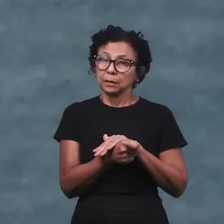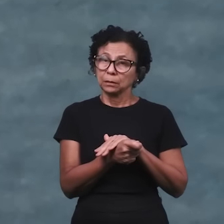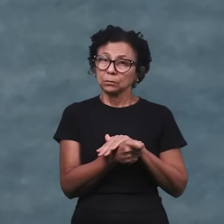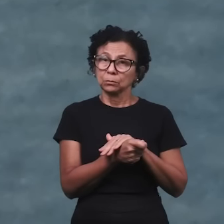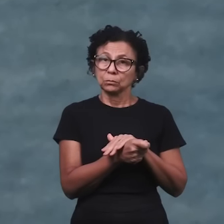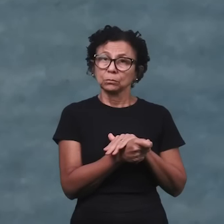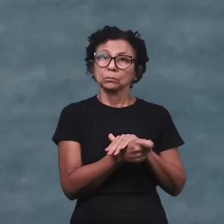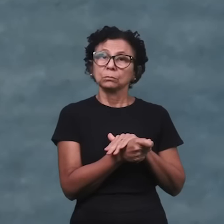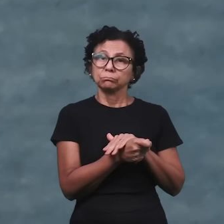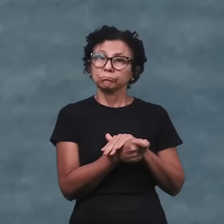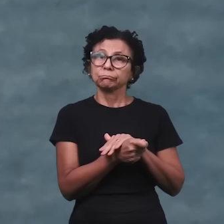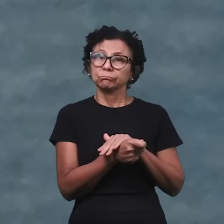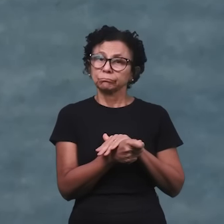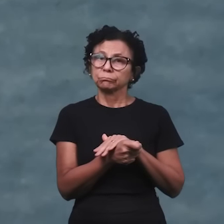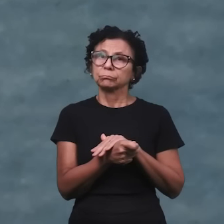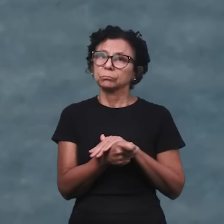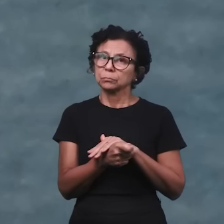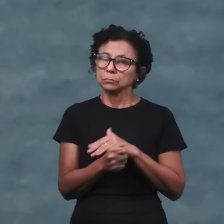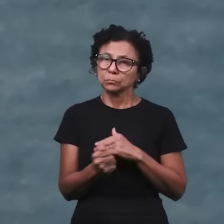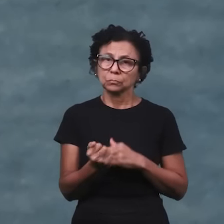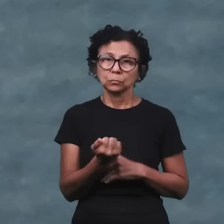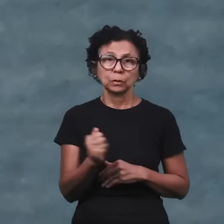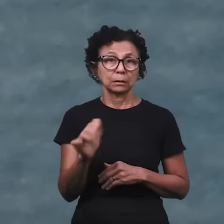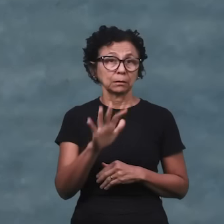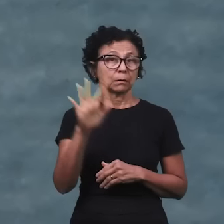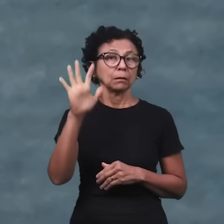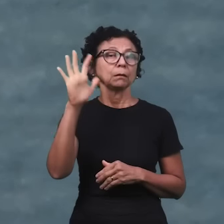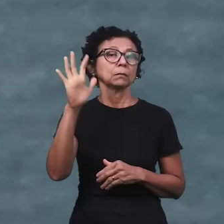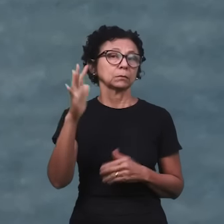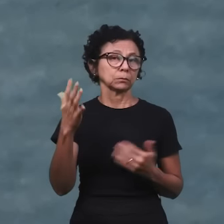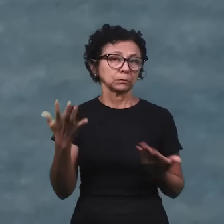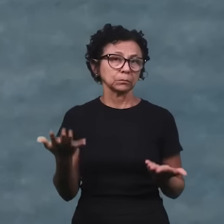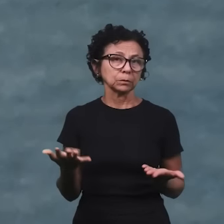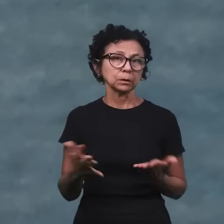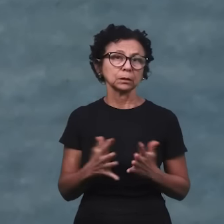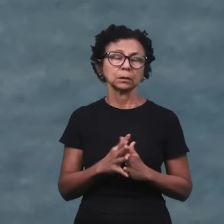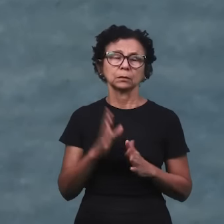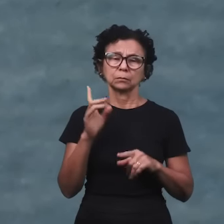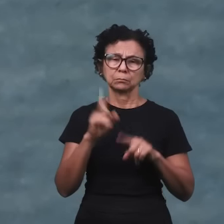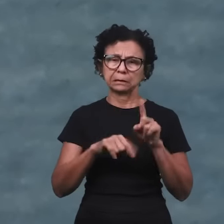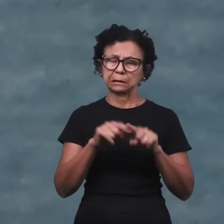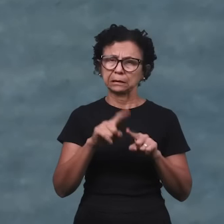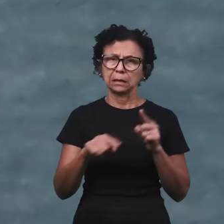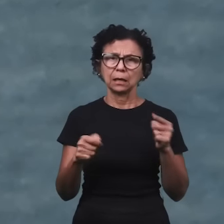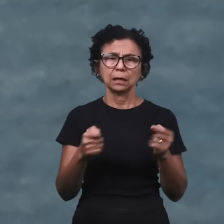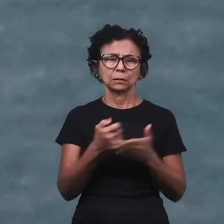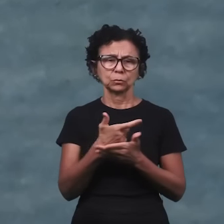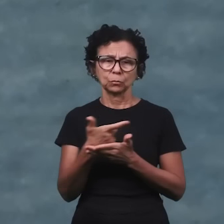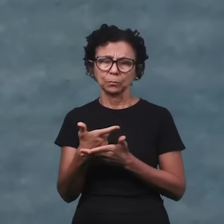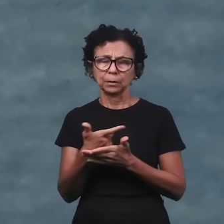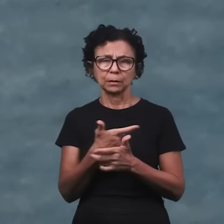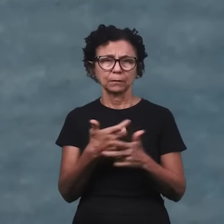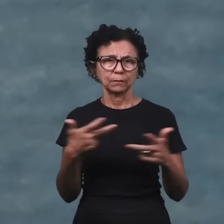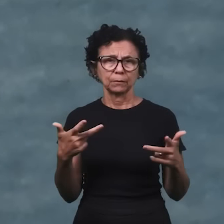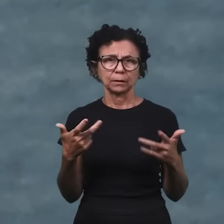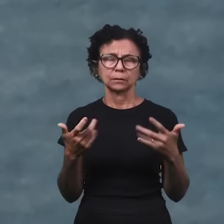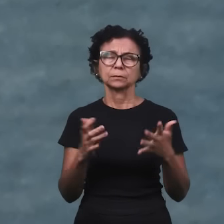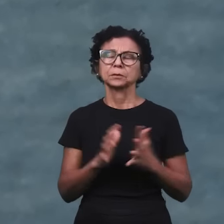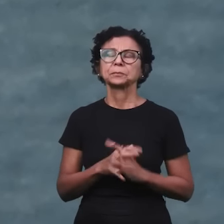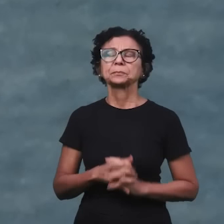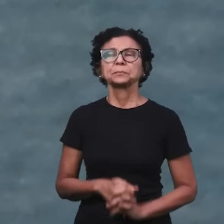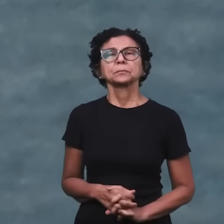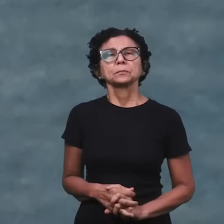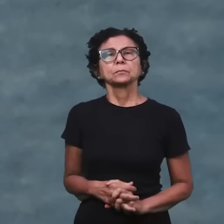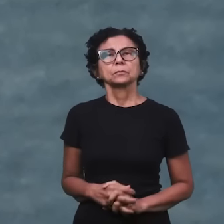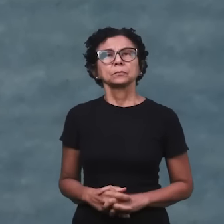um curso que demanda um investimento, o custo de materiais e tudo mais, a gente tem essa informação. Como é que você vê hoje